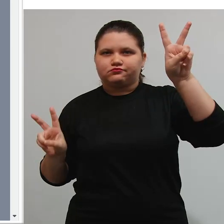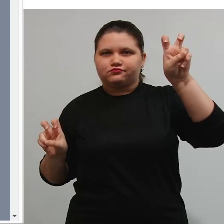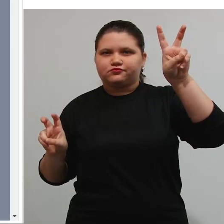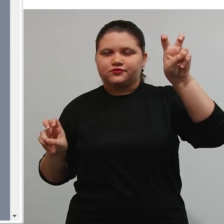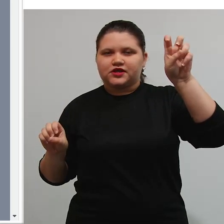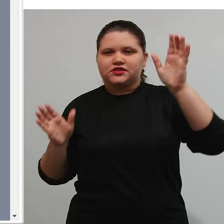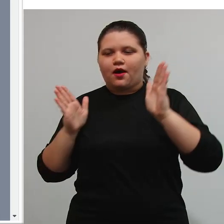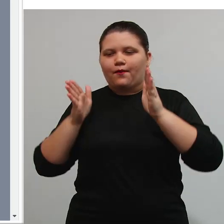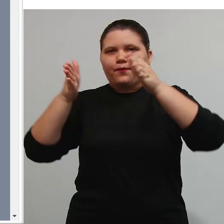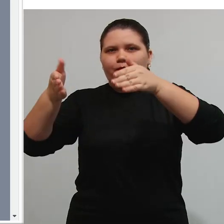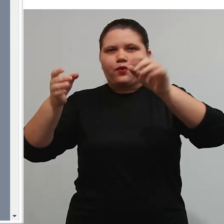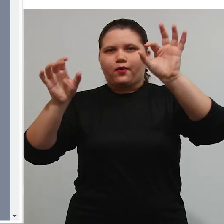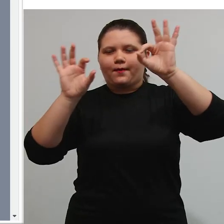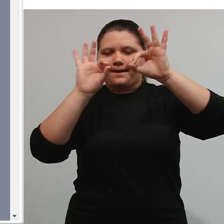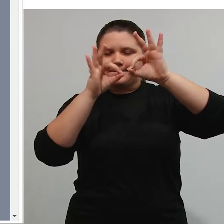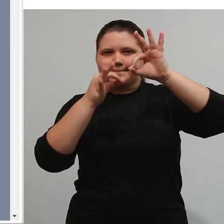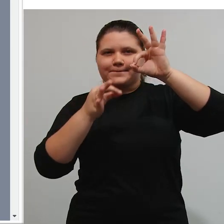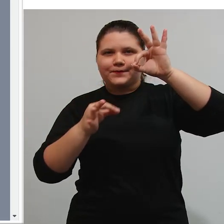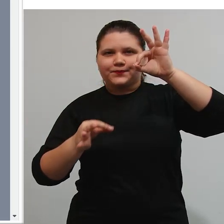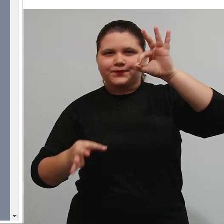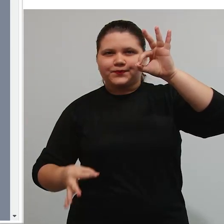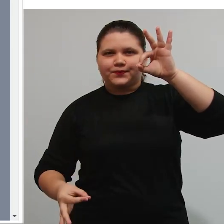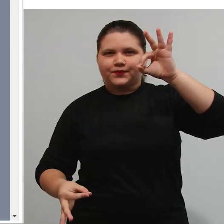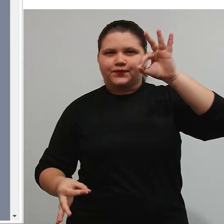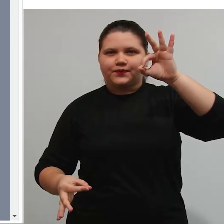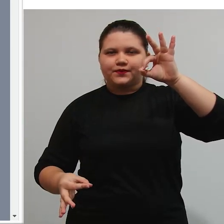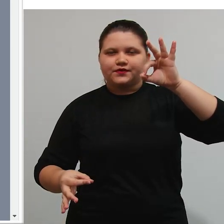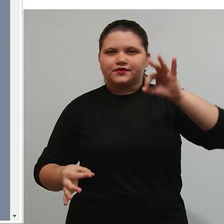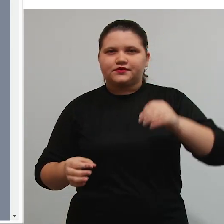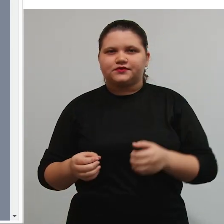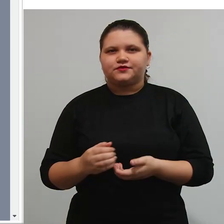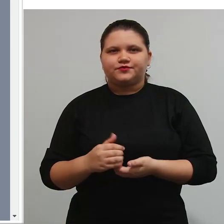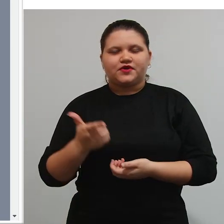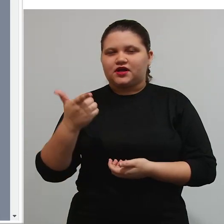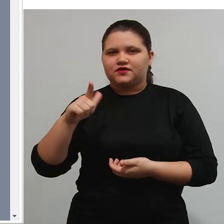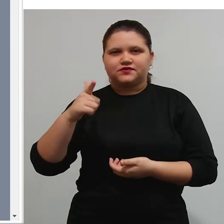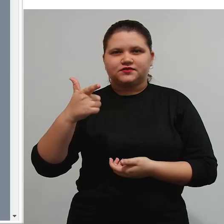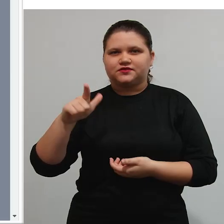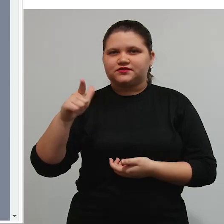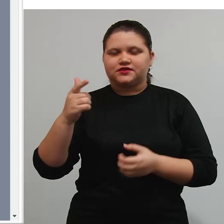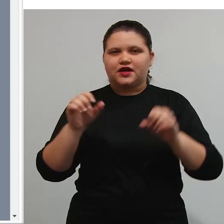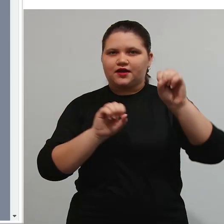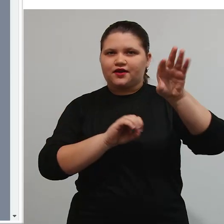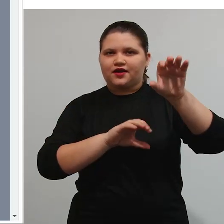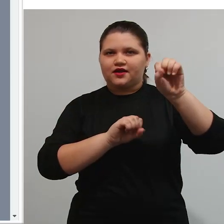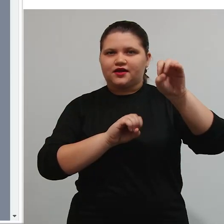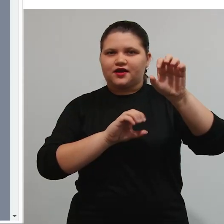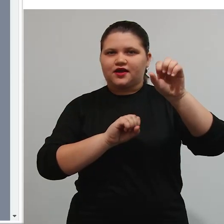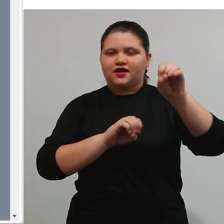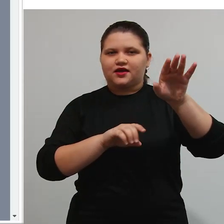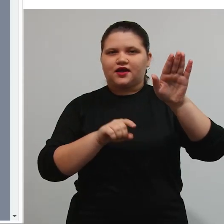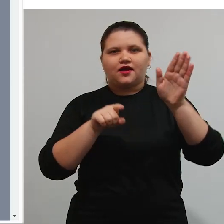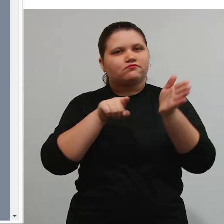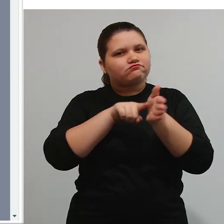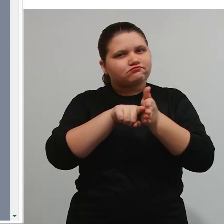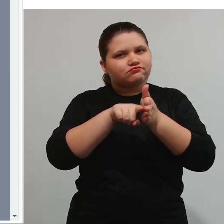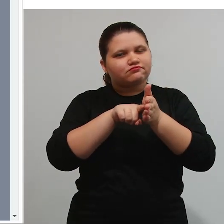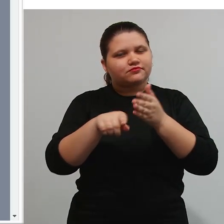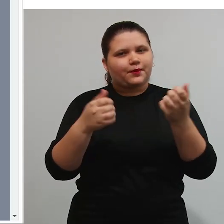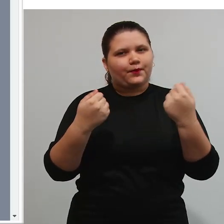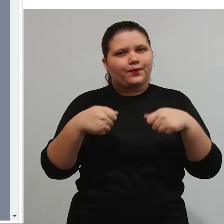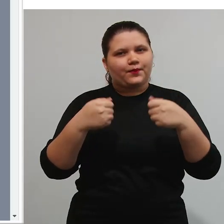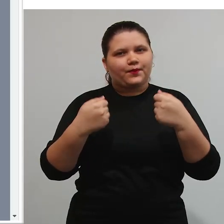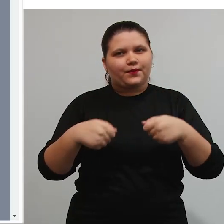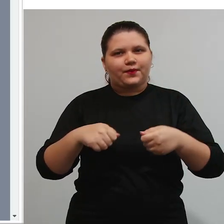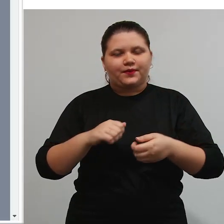Paulinho. A reflexão sobre o fato de que não há ensino sem pesquisa e pesquisa sem ensino. Esses que fazeres